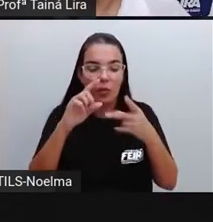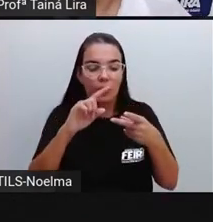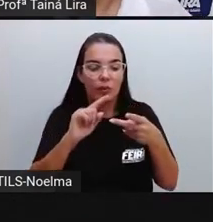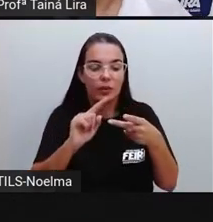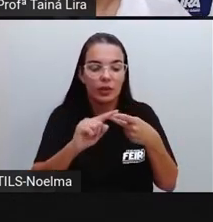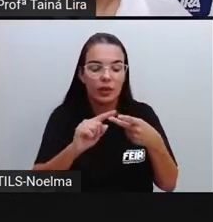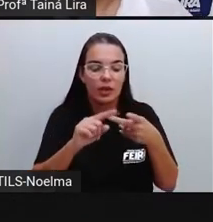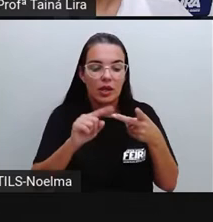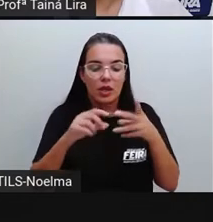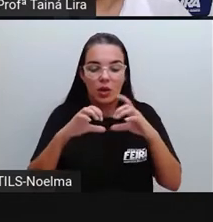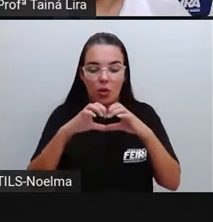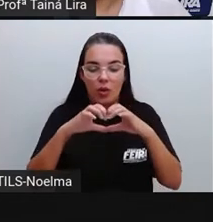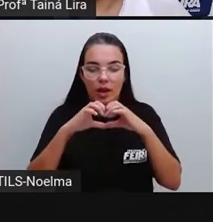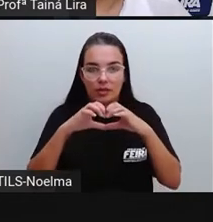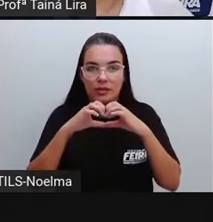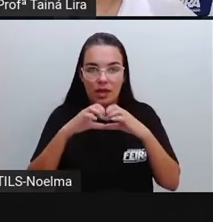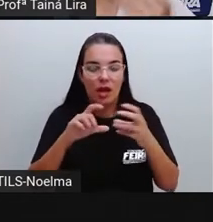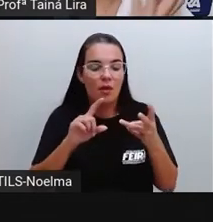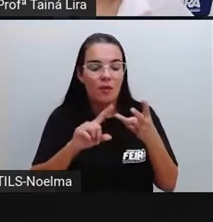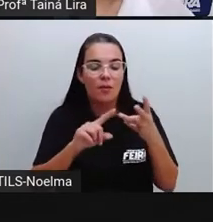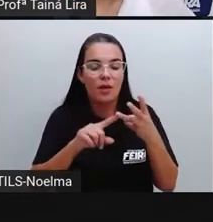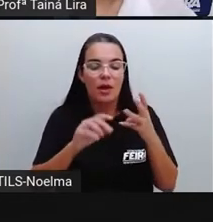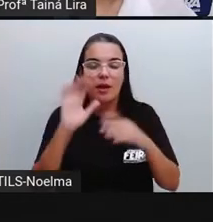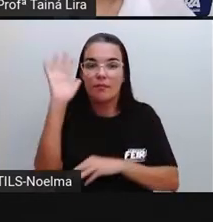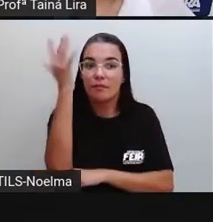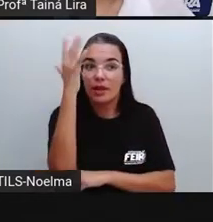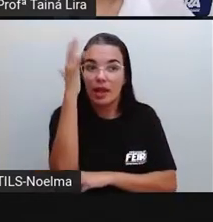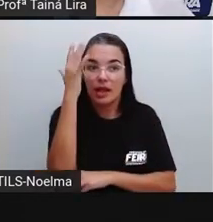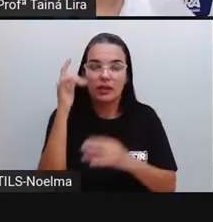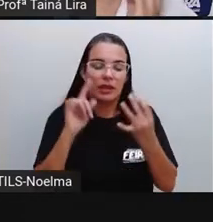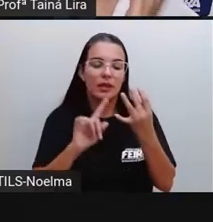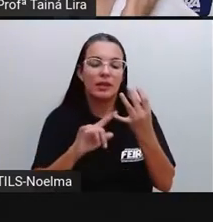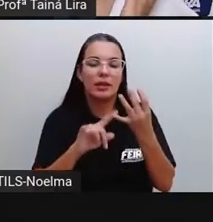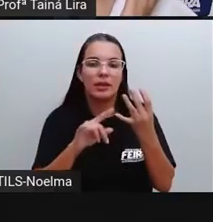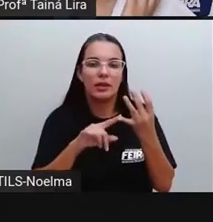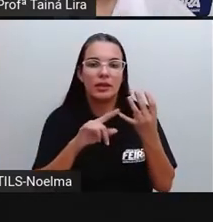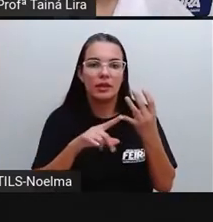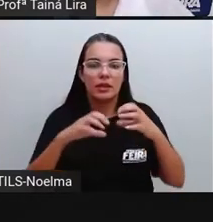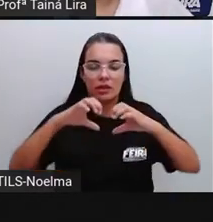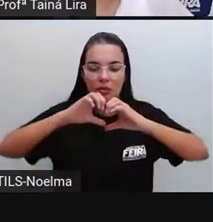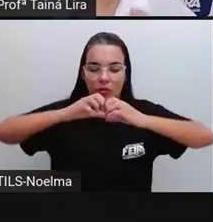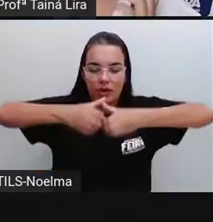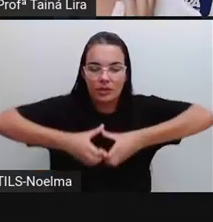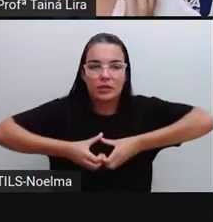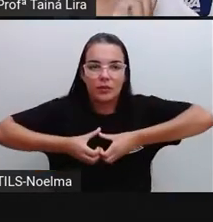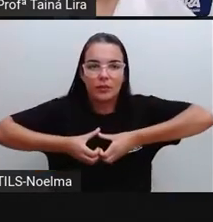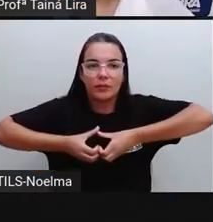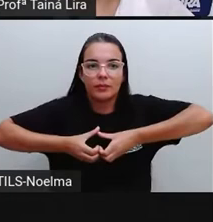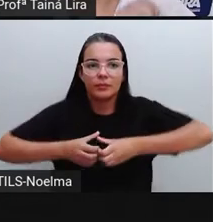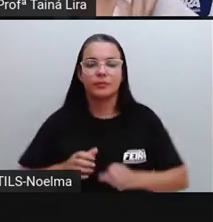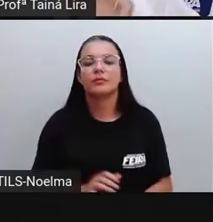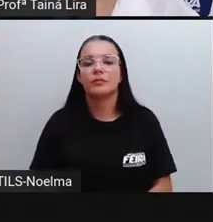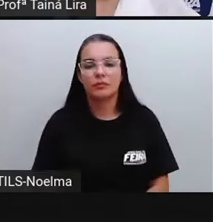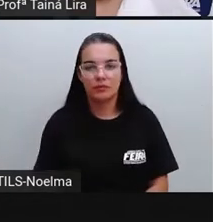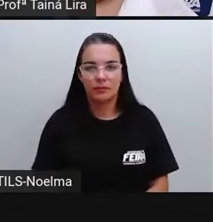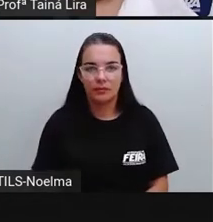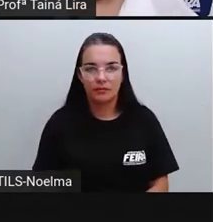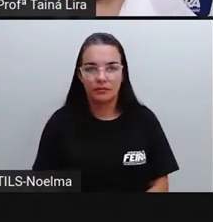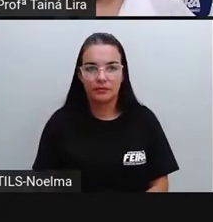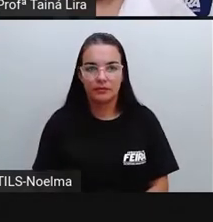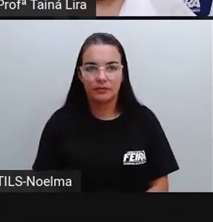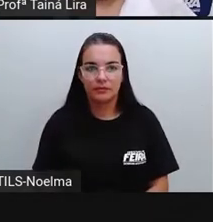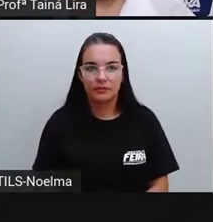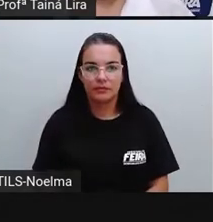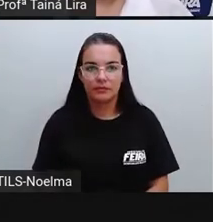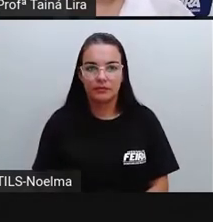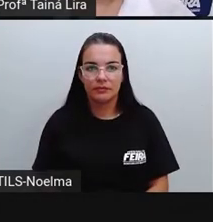foi? Copas. Mas a gente tem no naipe de ouros, no naipe de espadas e no naipe de paus,